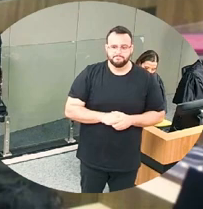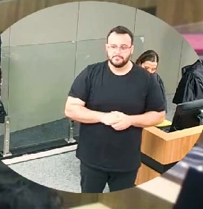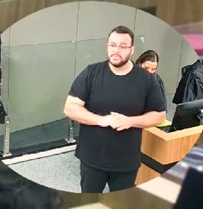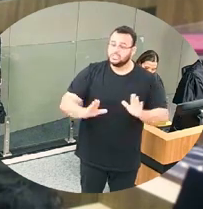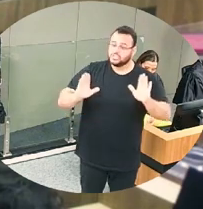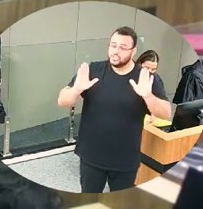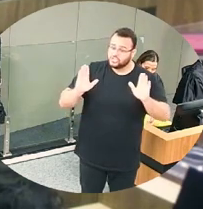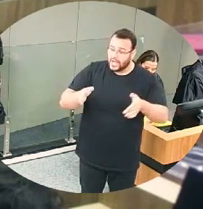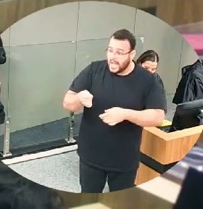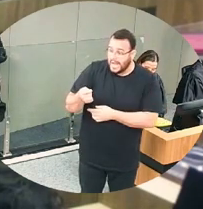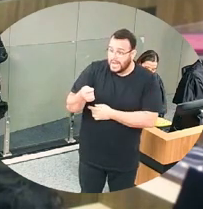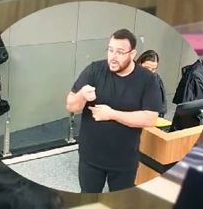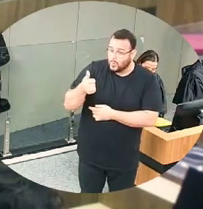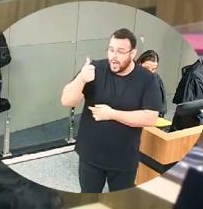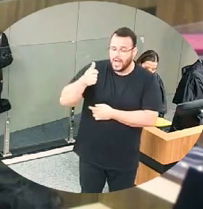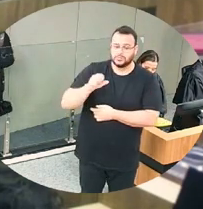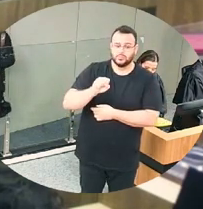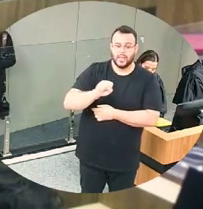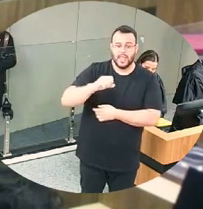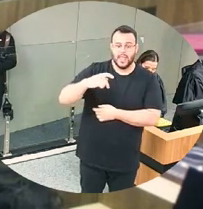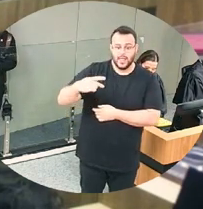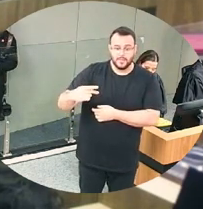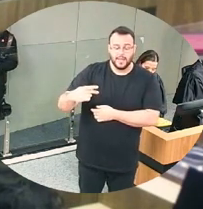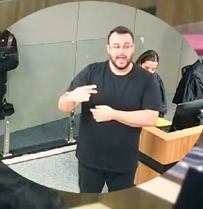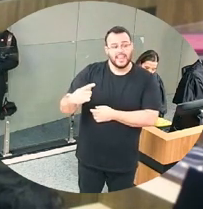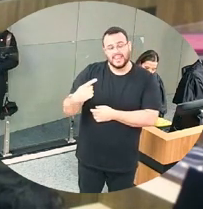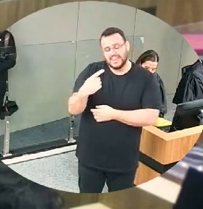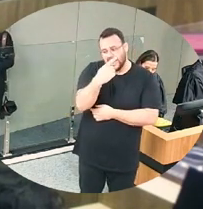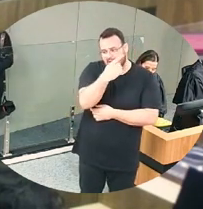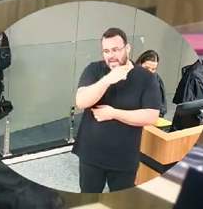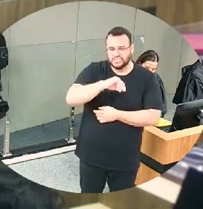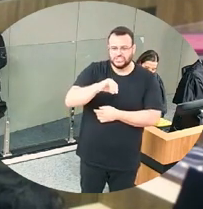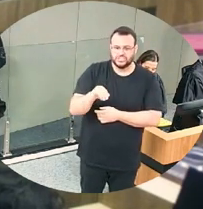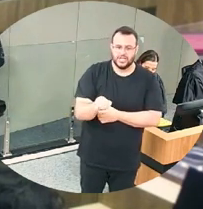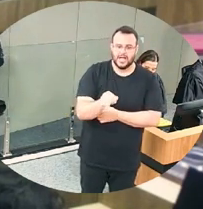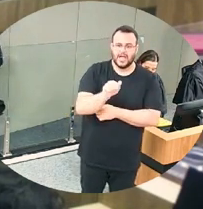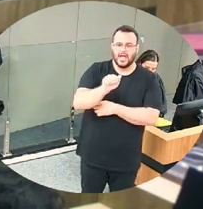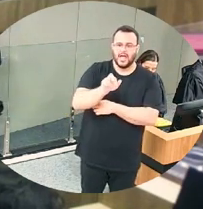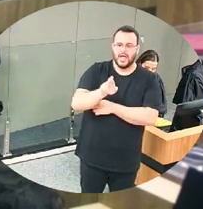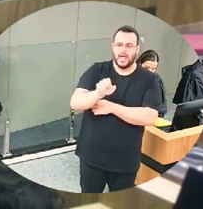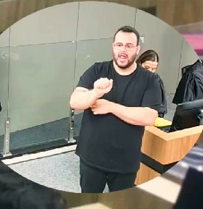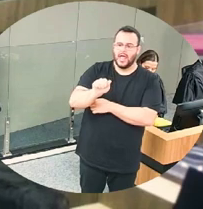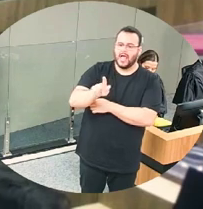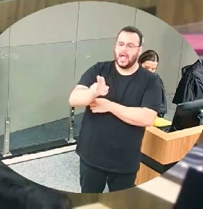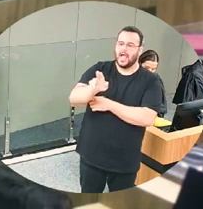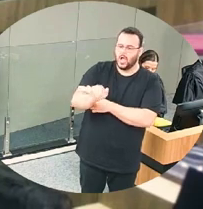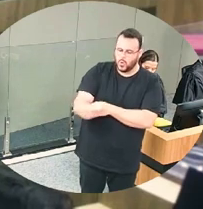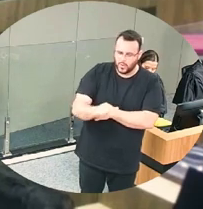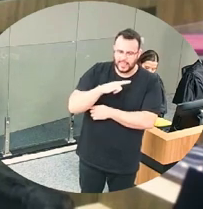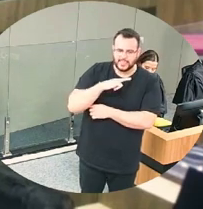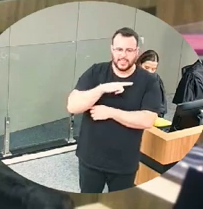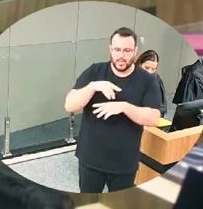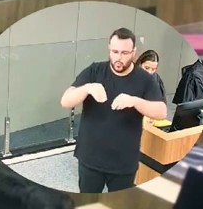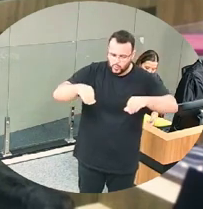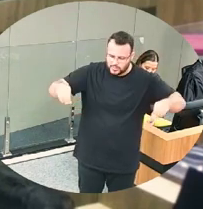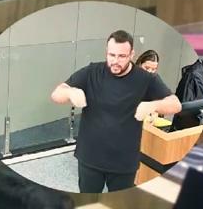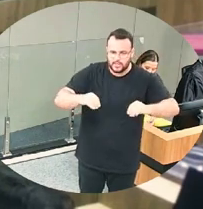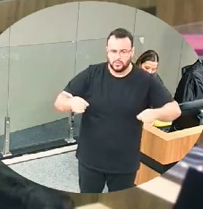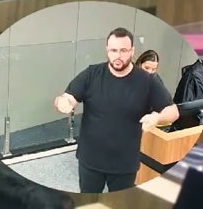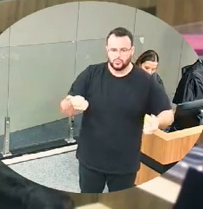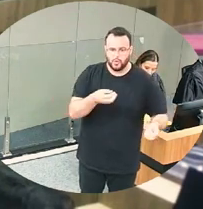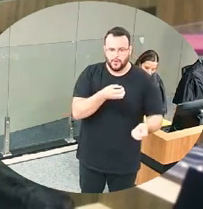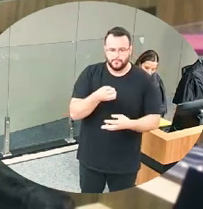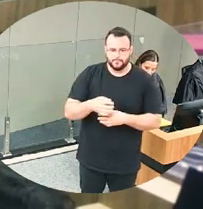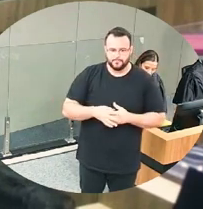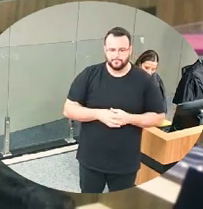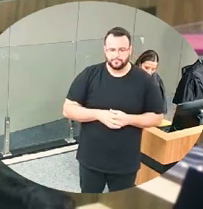engatilhado no spu um novo terreno para Jaraguá do Sul Estamos quase completando esse também projetamos novos mobiliários pros